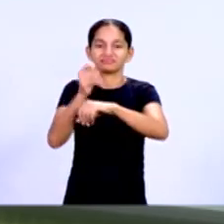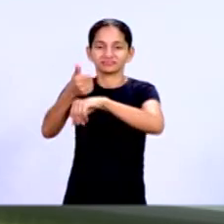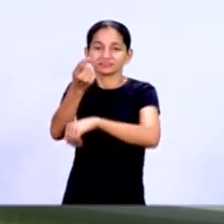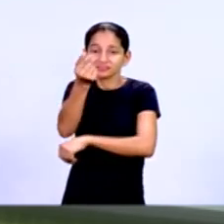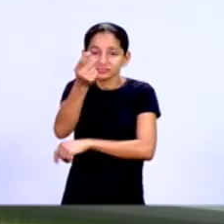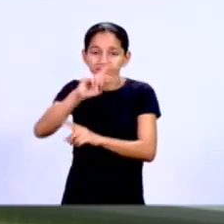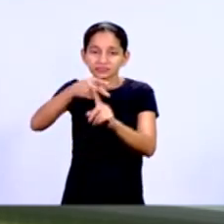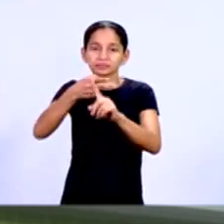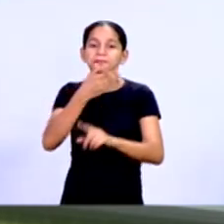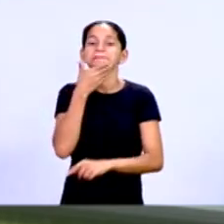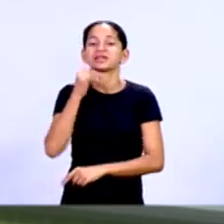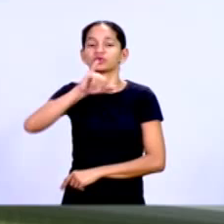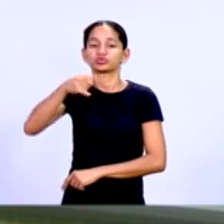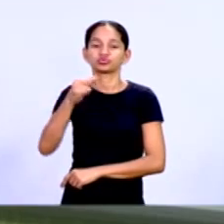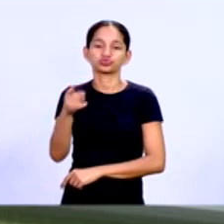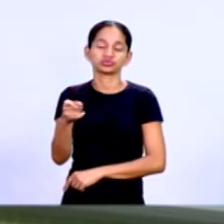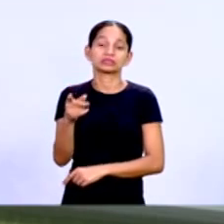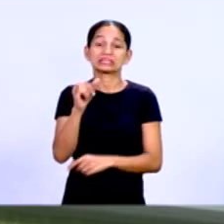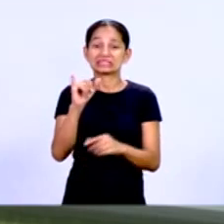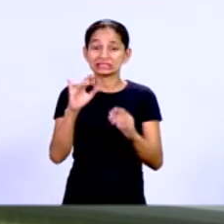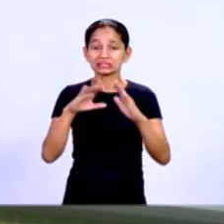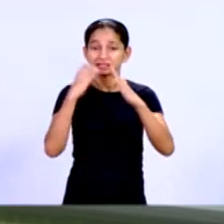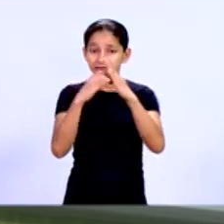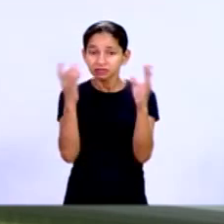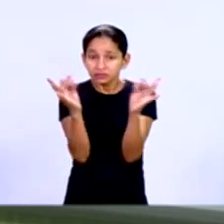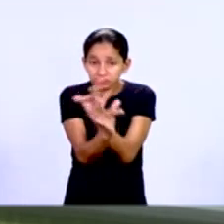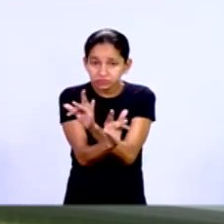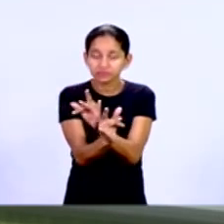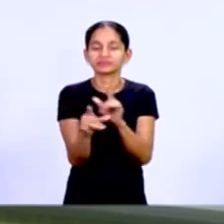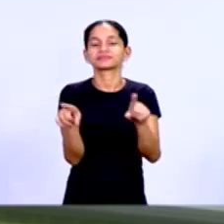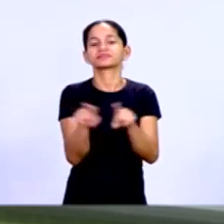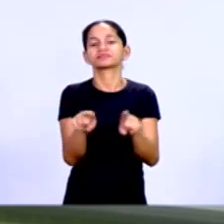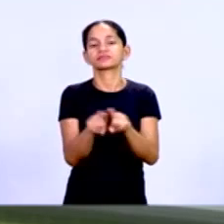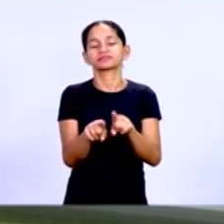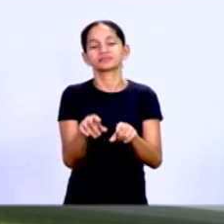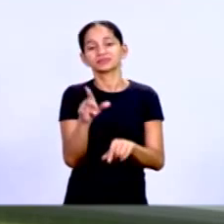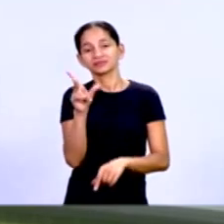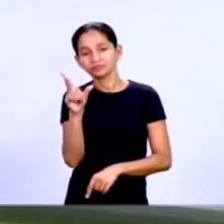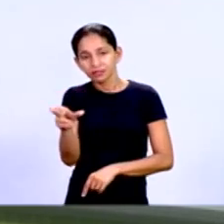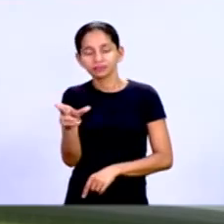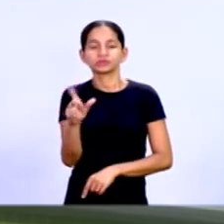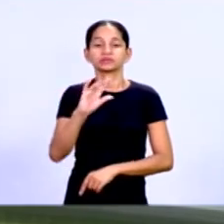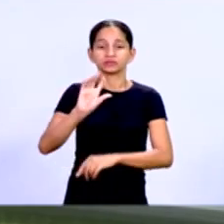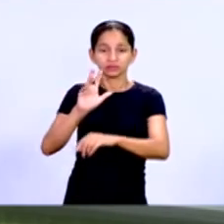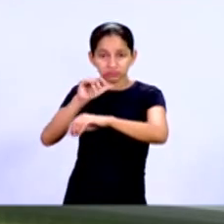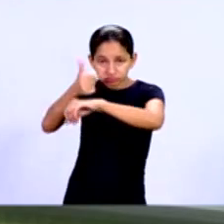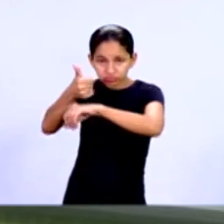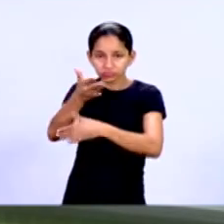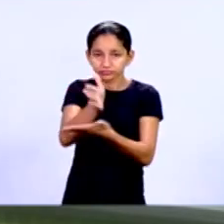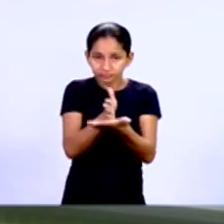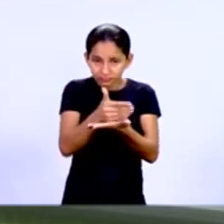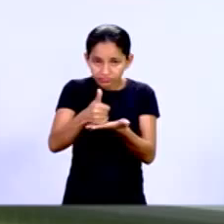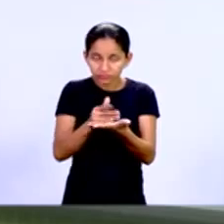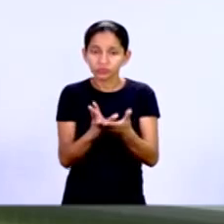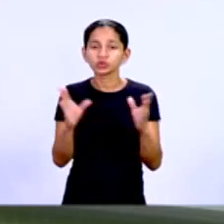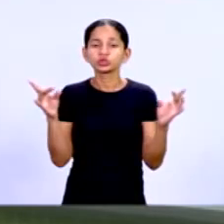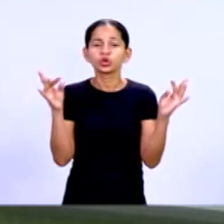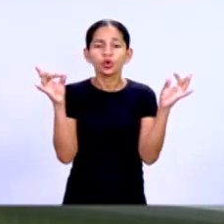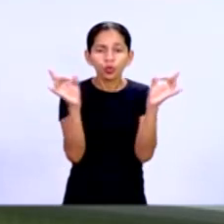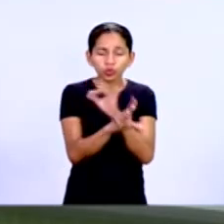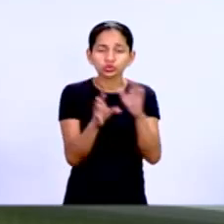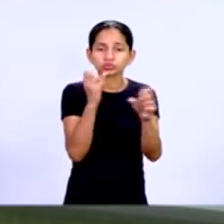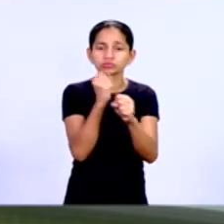um pouco maior. E em caso de falência da empresa, a empresa quebrando, quando for dividir o capital, ele